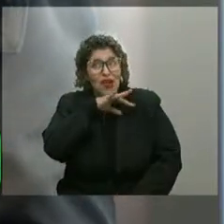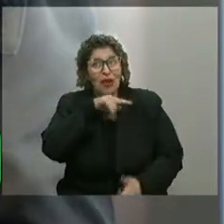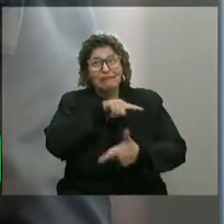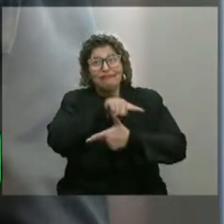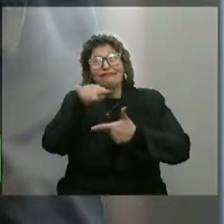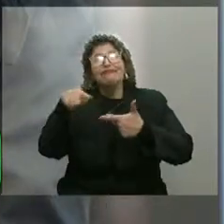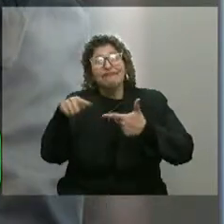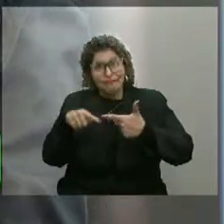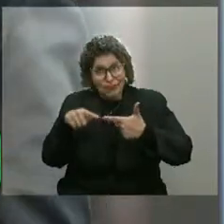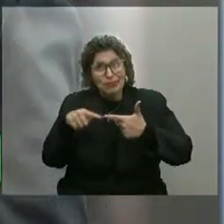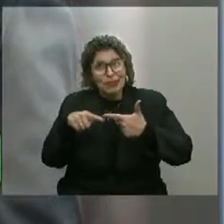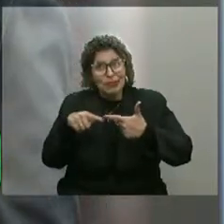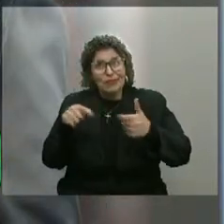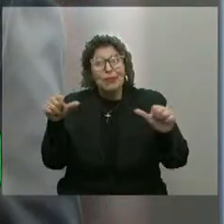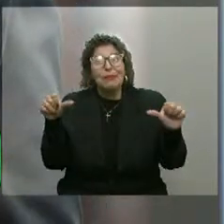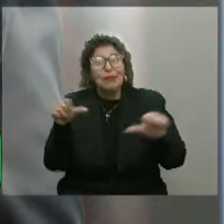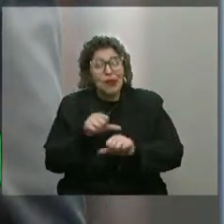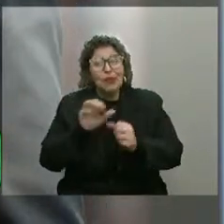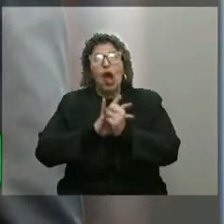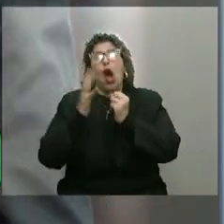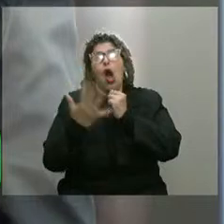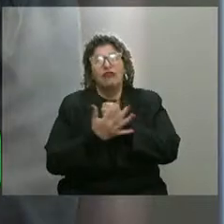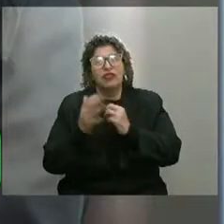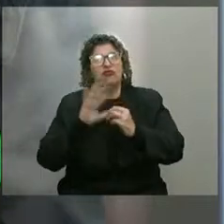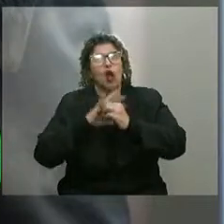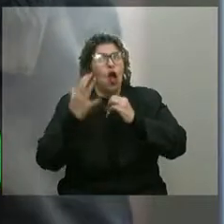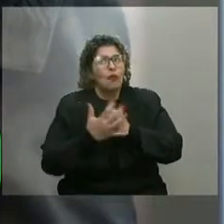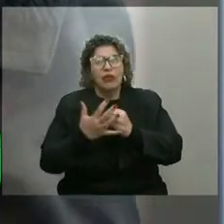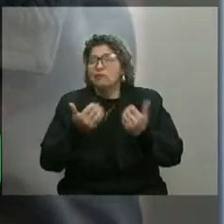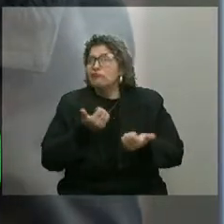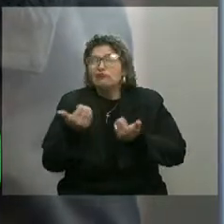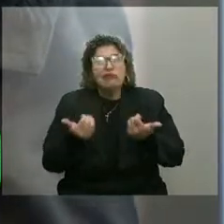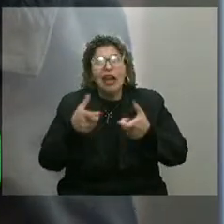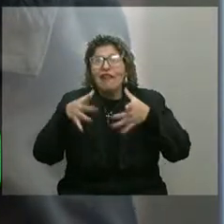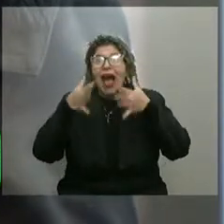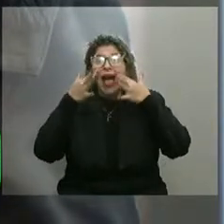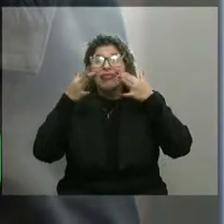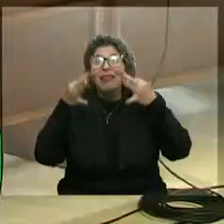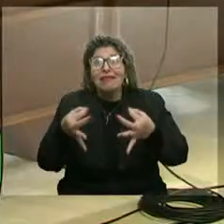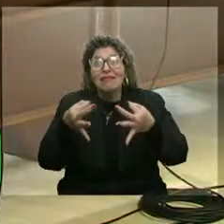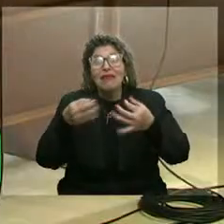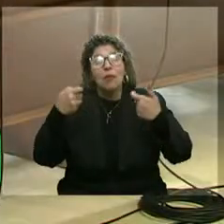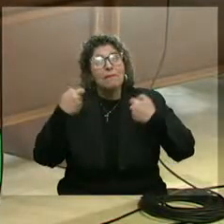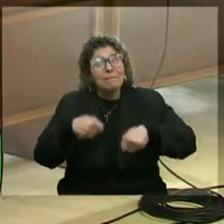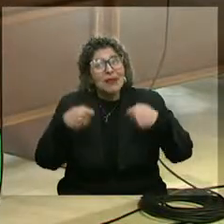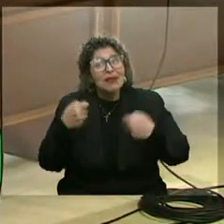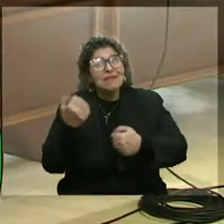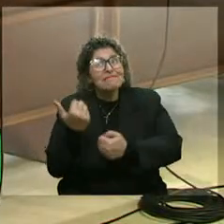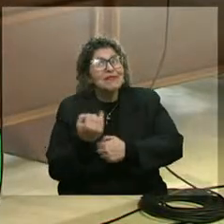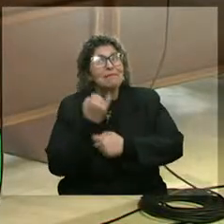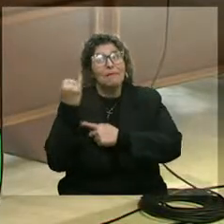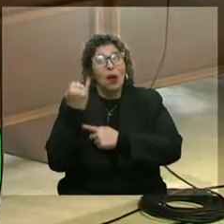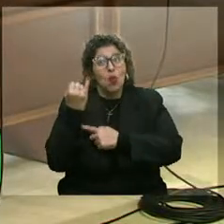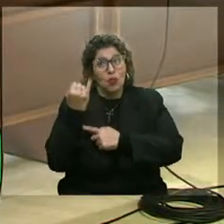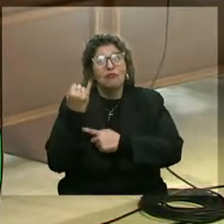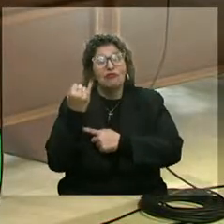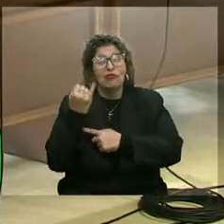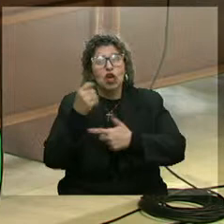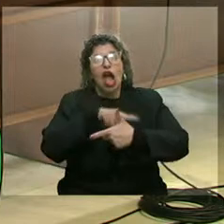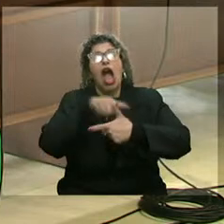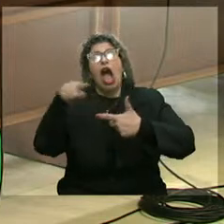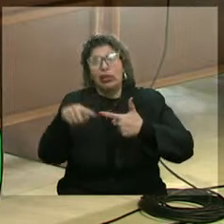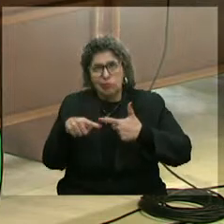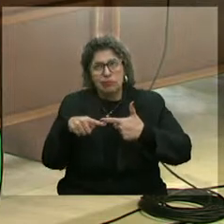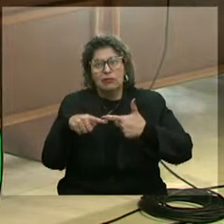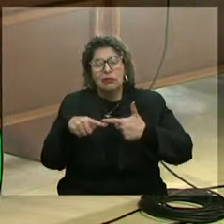segundo plano. Tudo acabou sendo Covid. A gente não teve a atenção necessária. A gente acabou ficando em segundo plano.